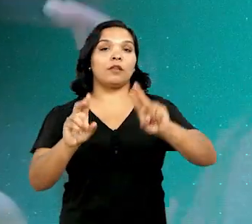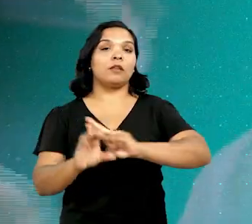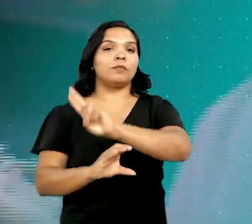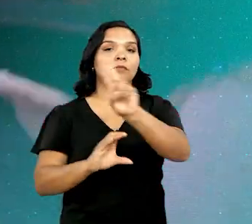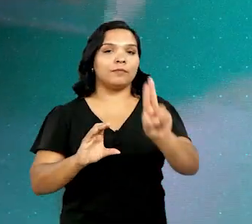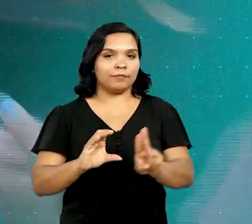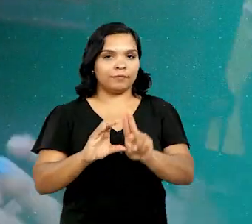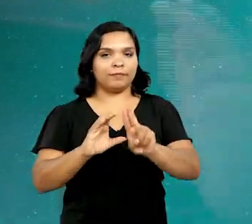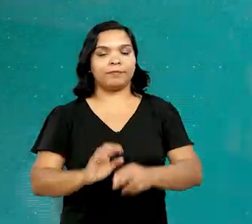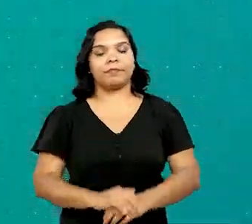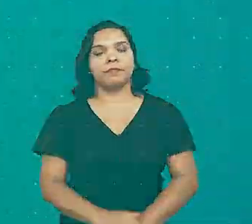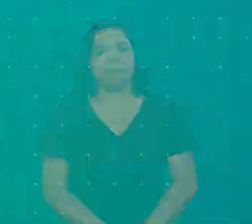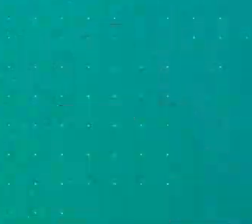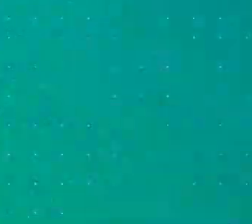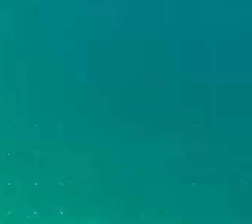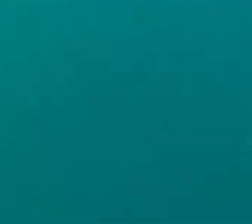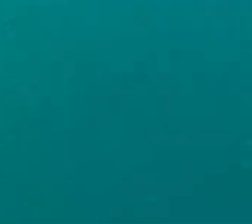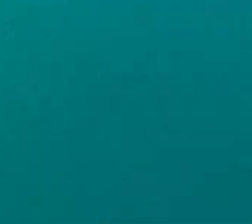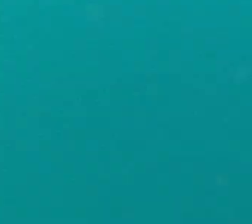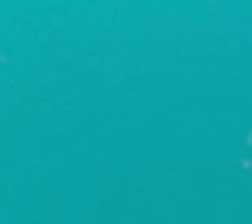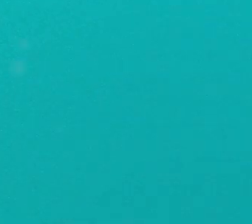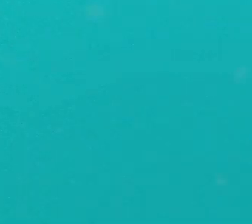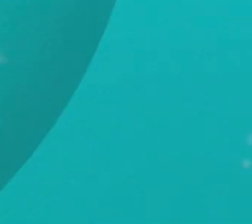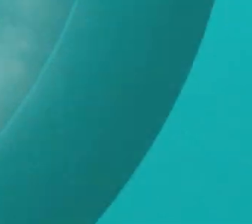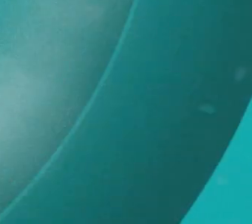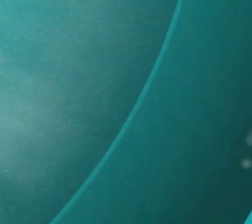no Universiência.